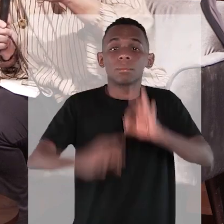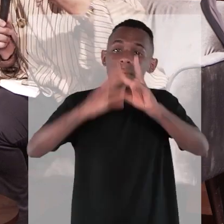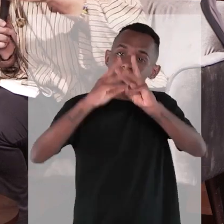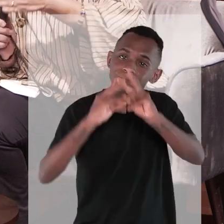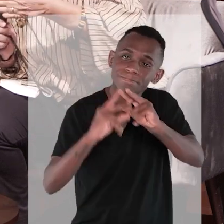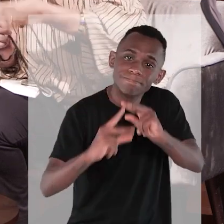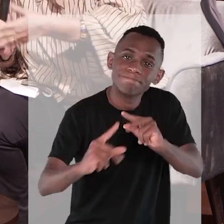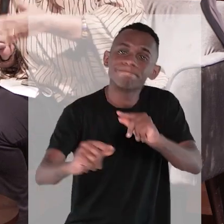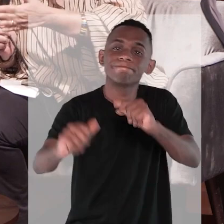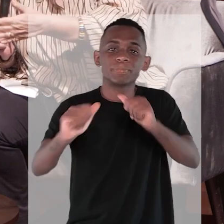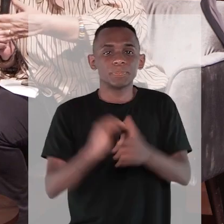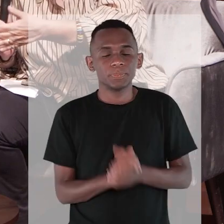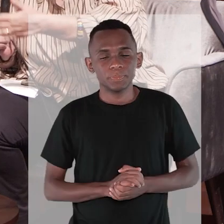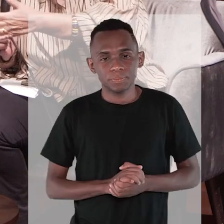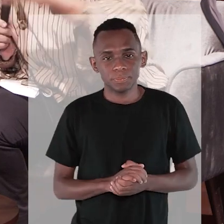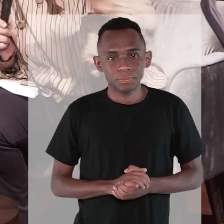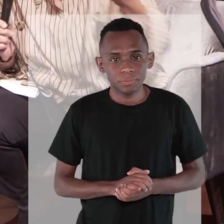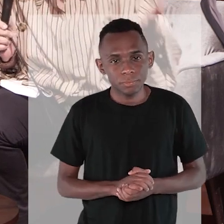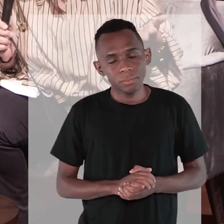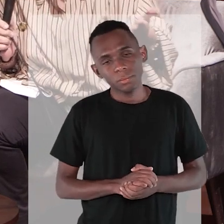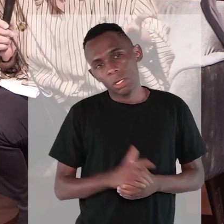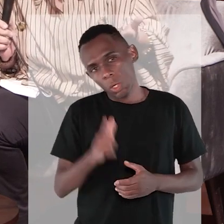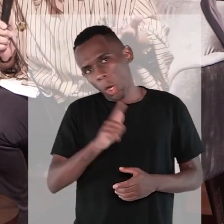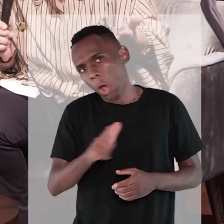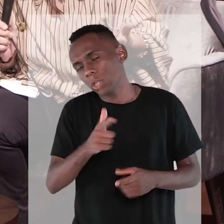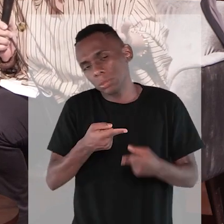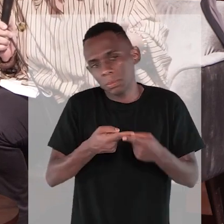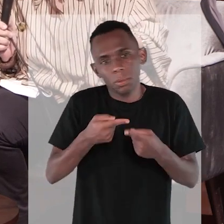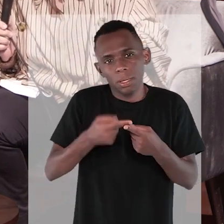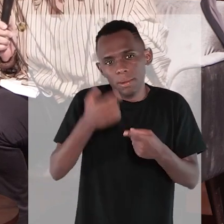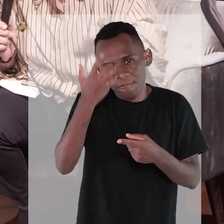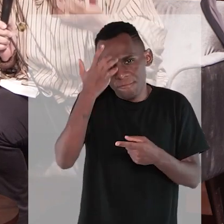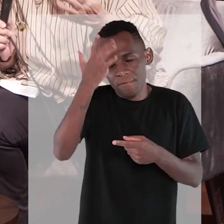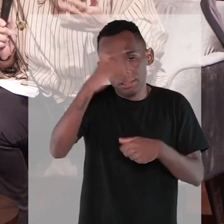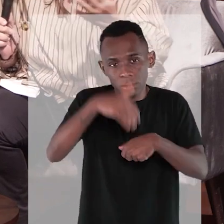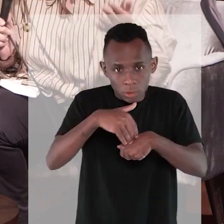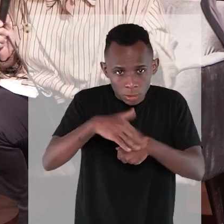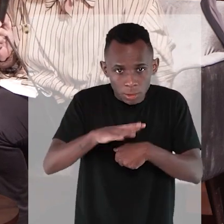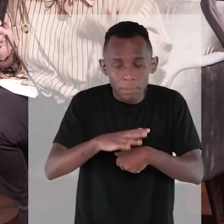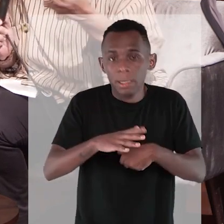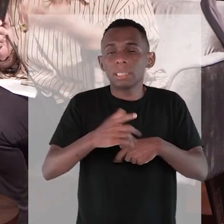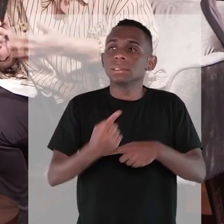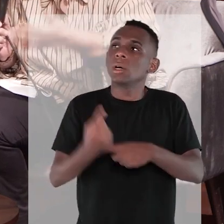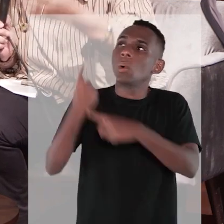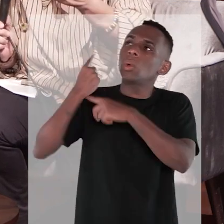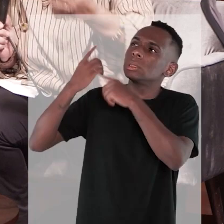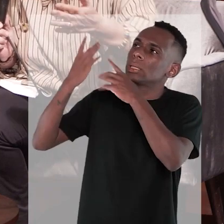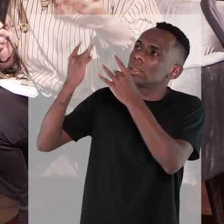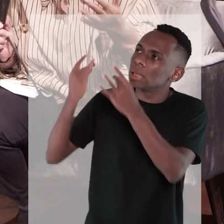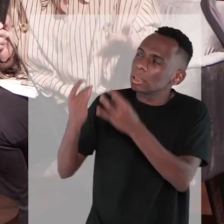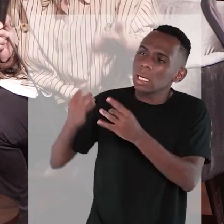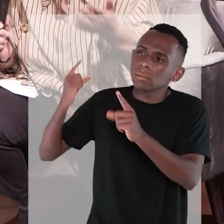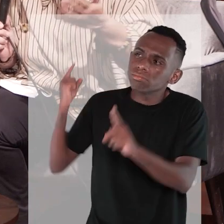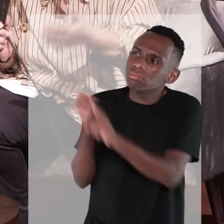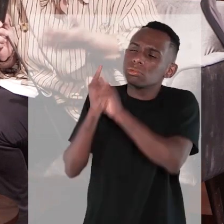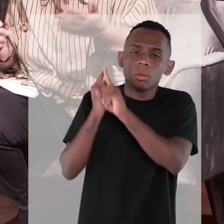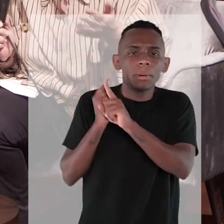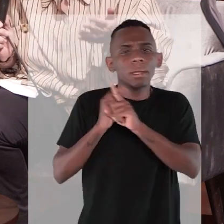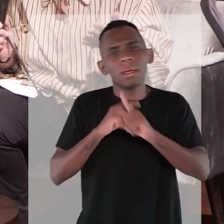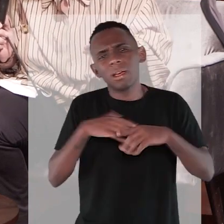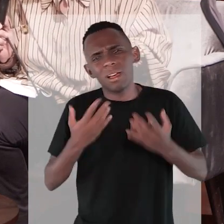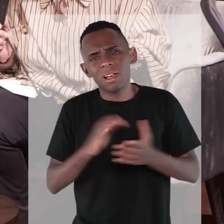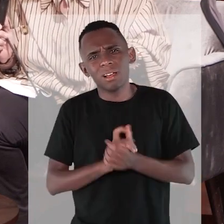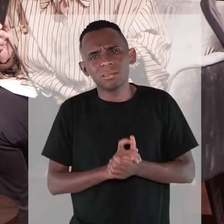Aquilo que, até mesmo porque é mais fácil eu encontrar elementos no passado, então eu digo assim, o que ele está fazendo com a